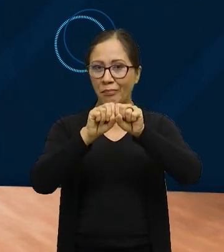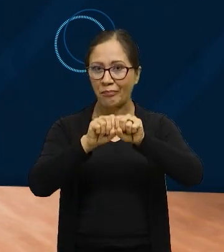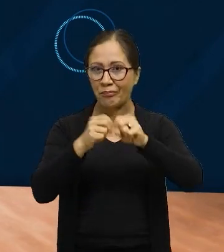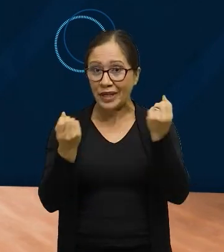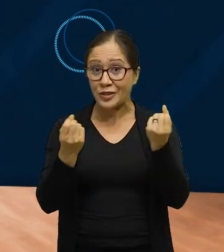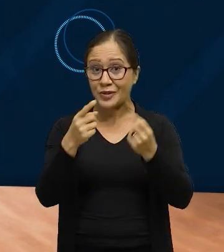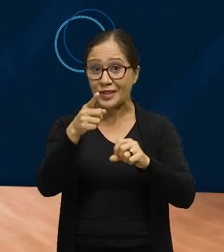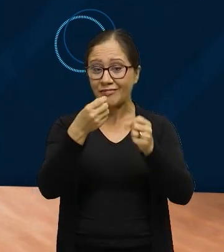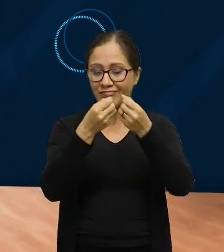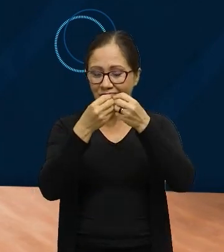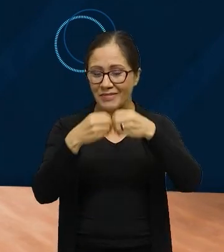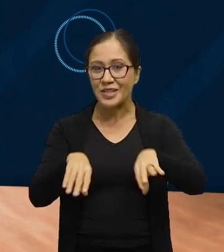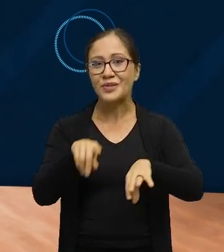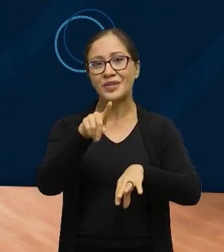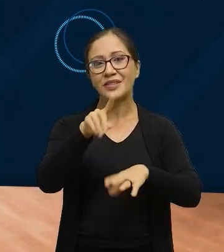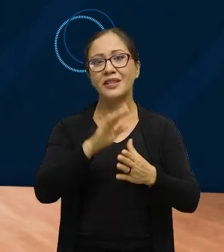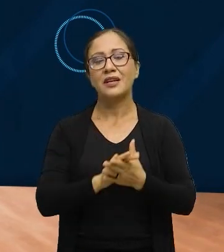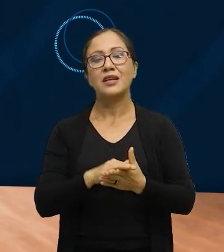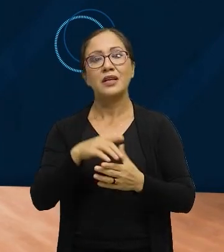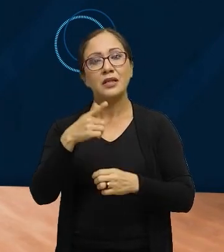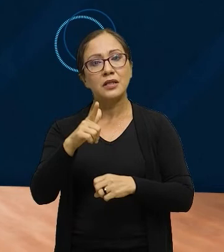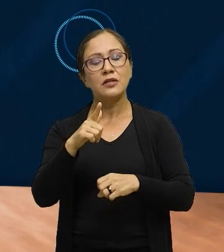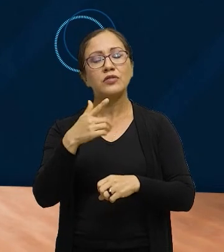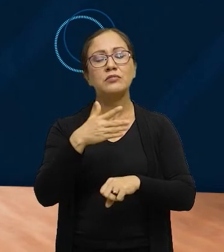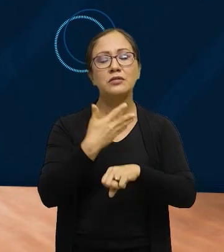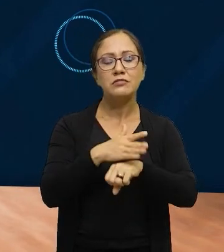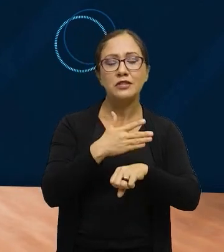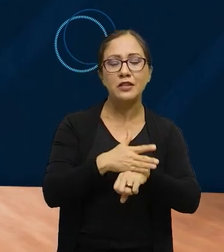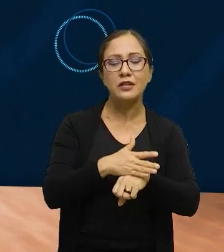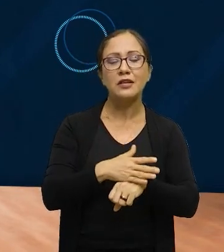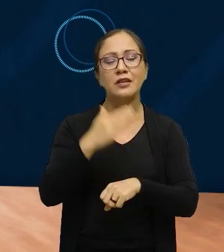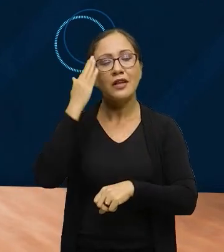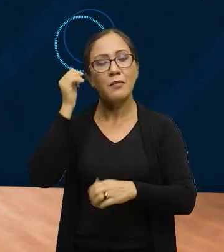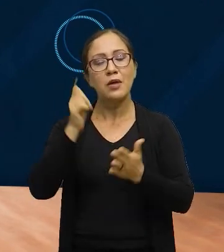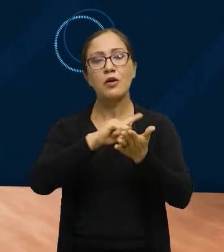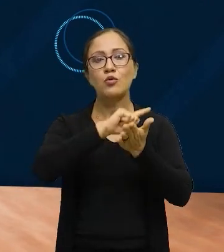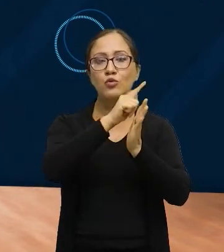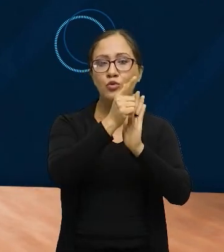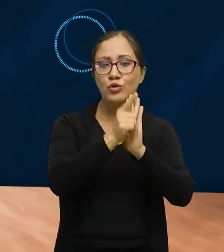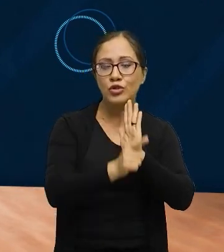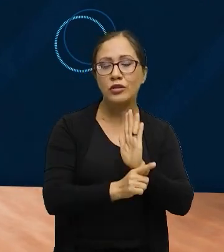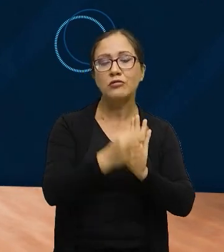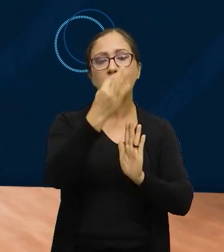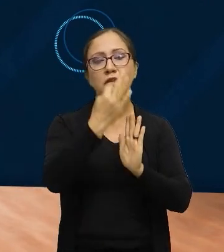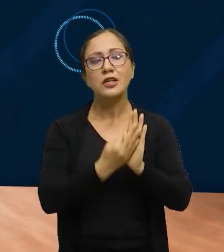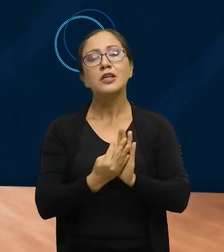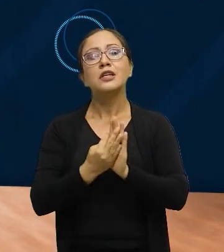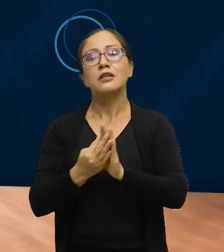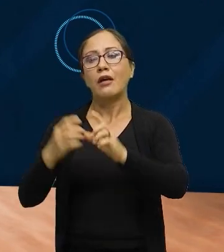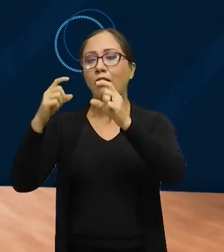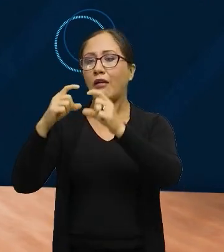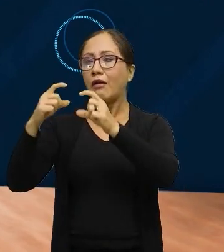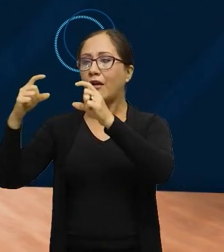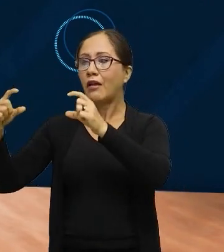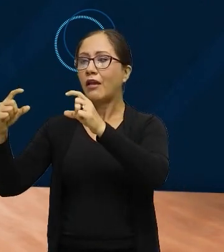vocês precisam, no primeiro momento, saber os gêneros textuais, cartuns,